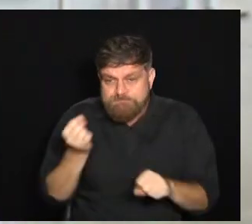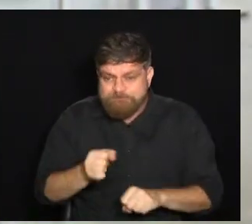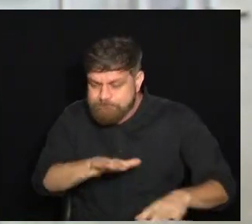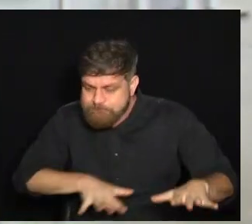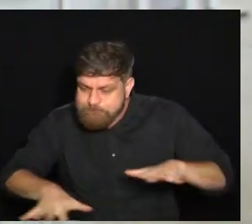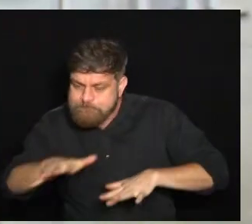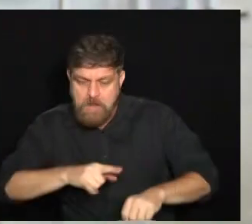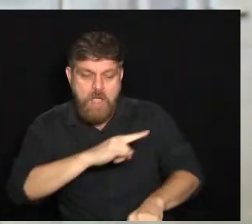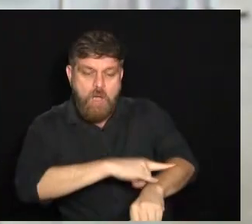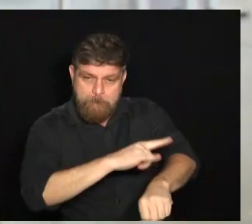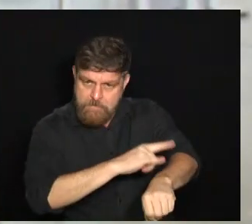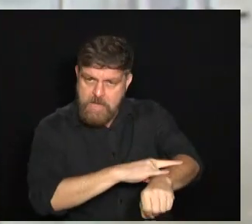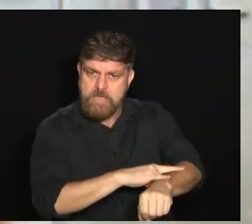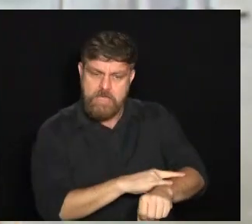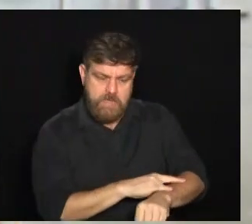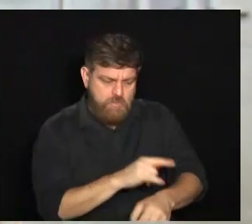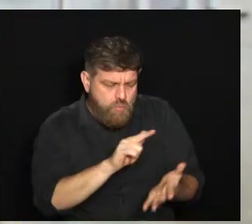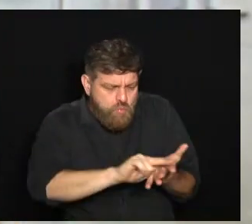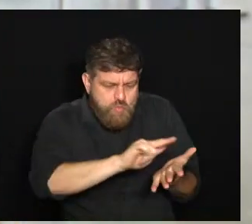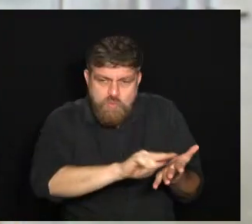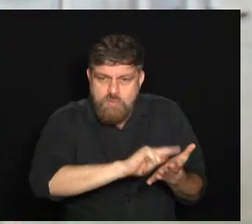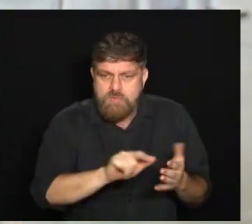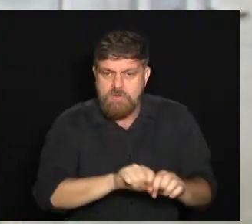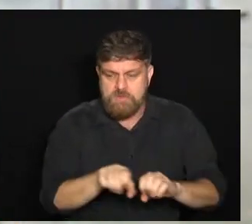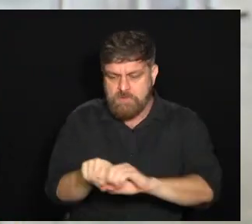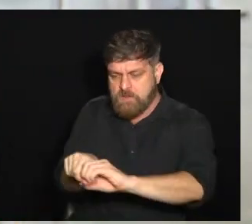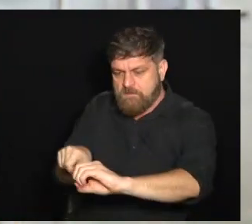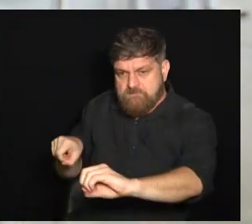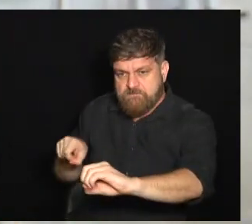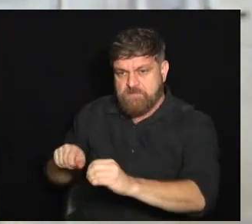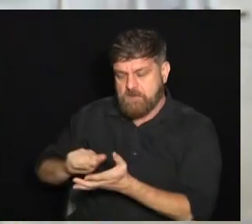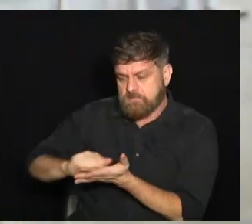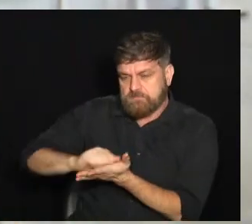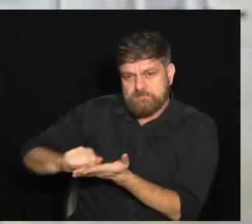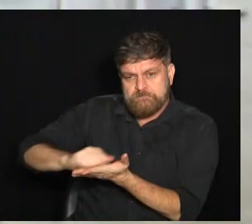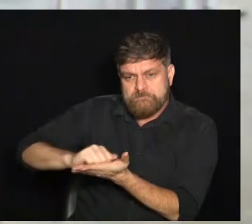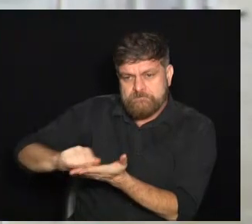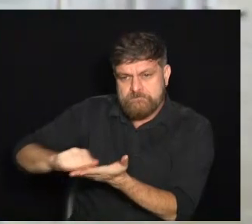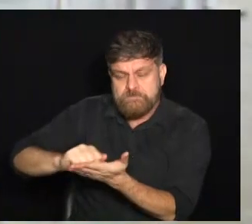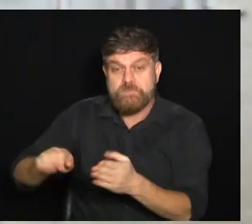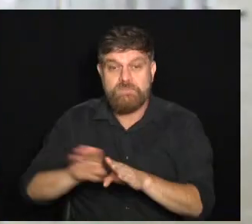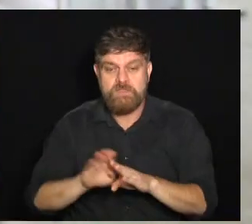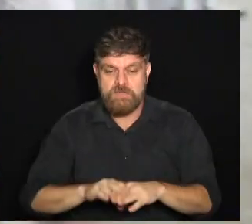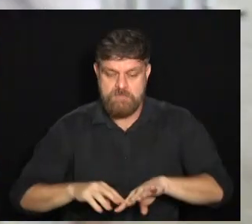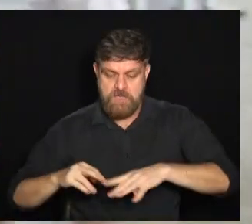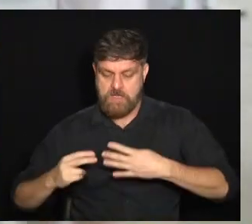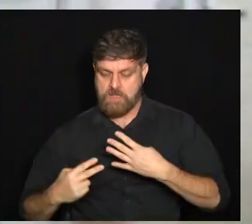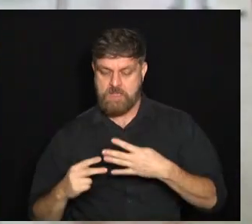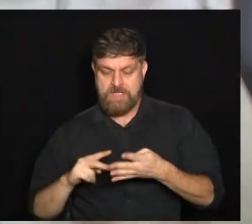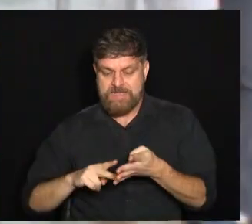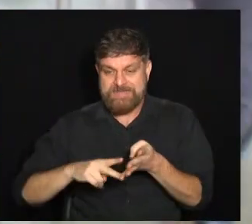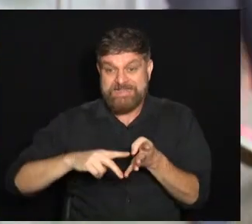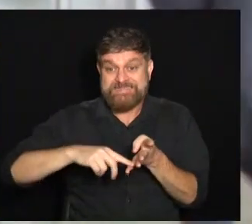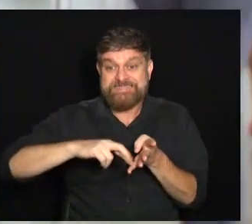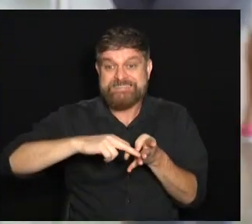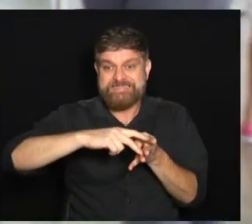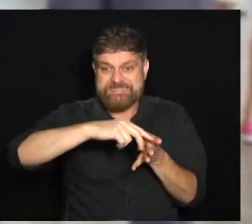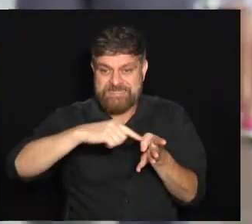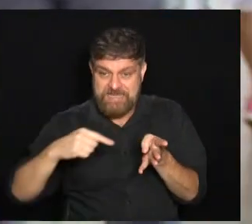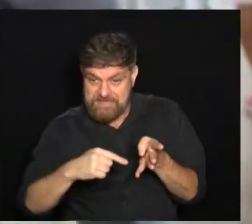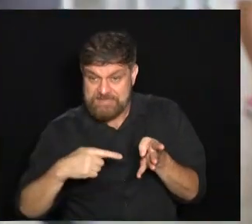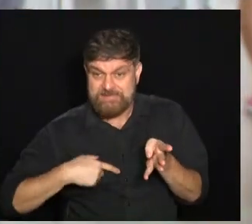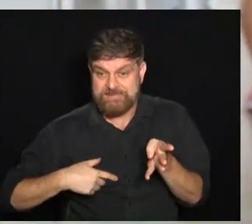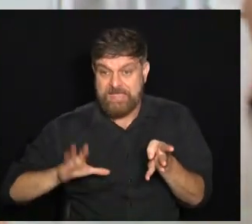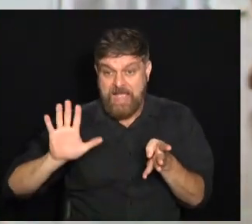nos sanitários quanto nos corrimões, nas escadas, onde os passageiros podem tocar com